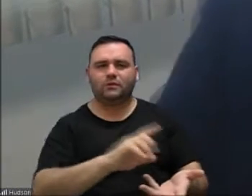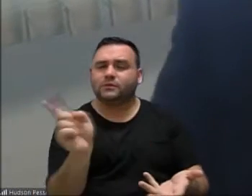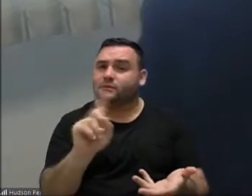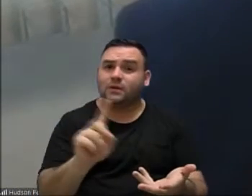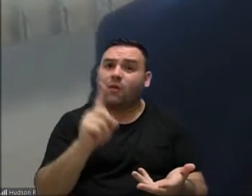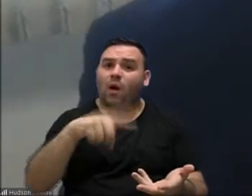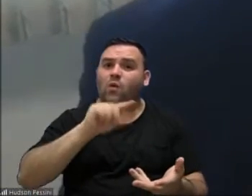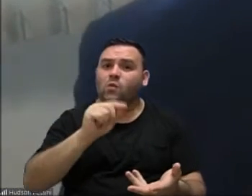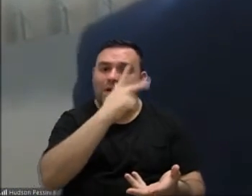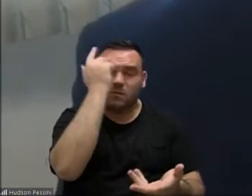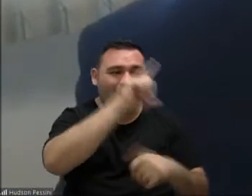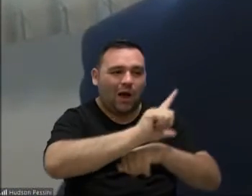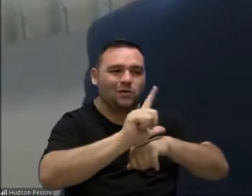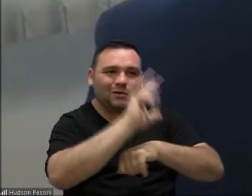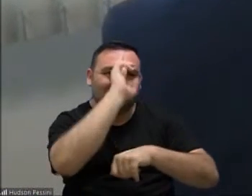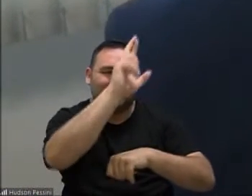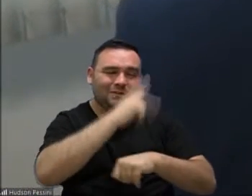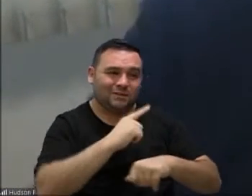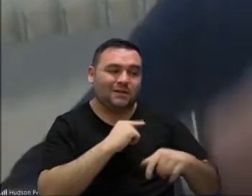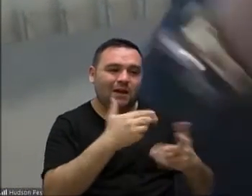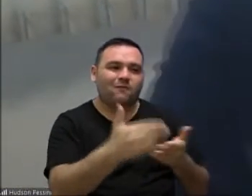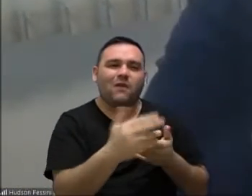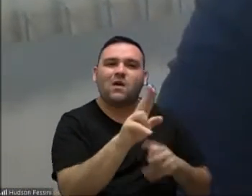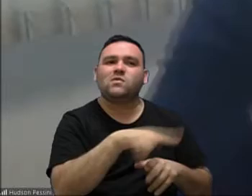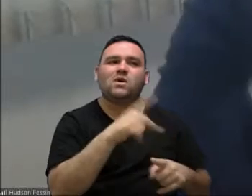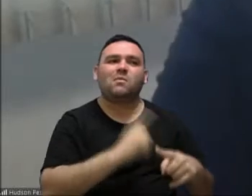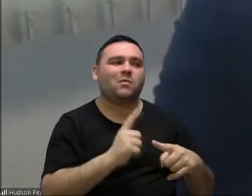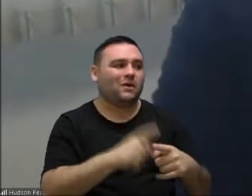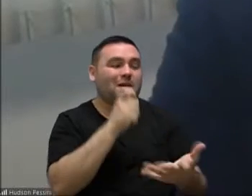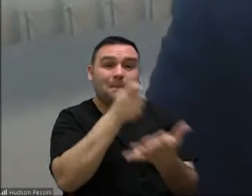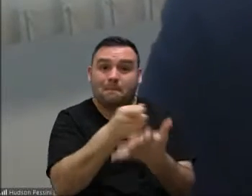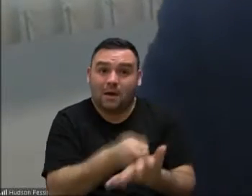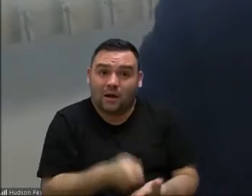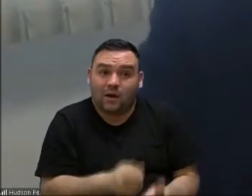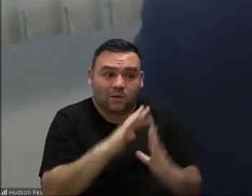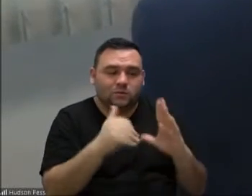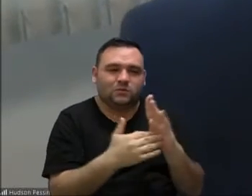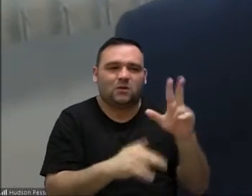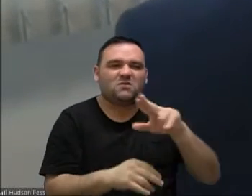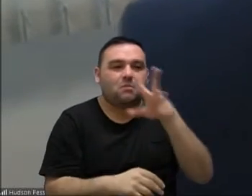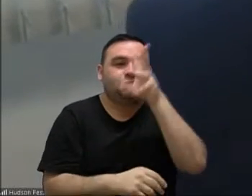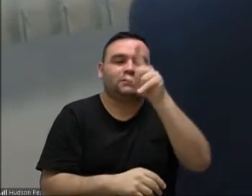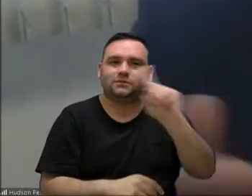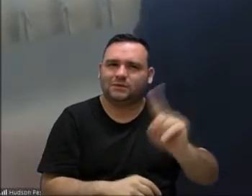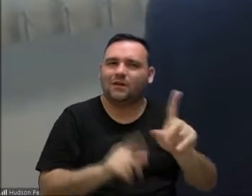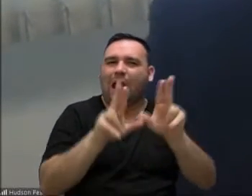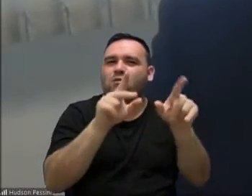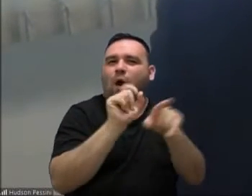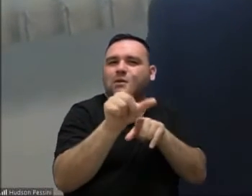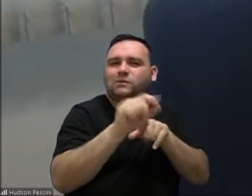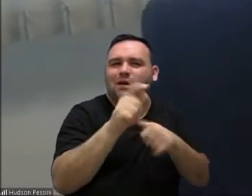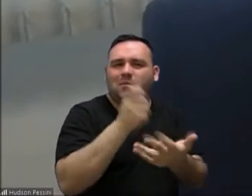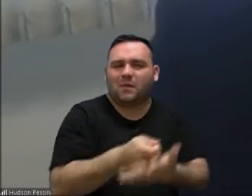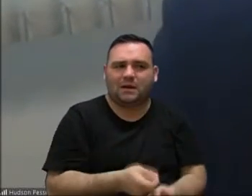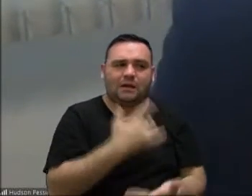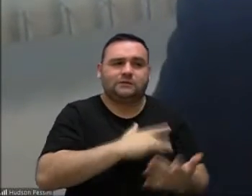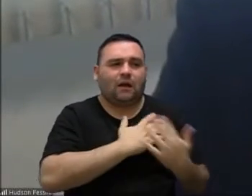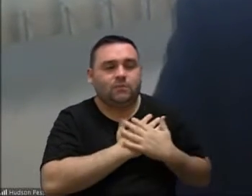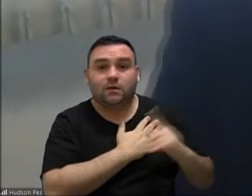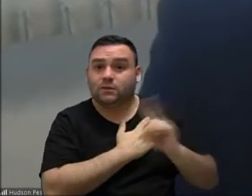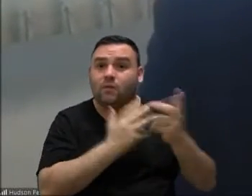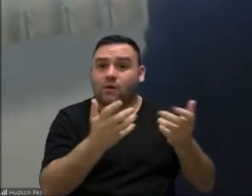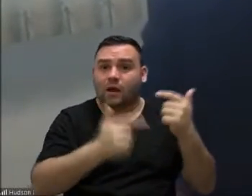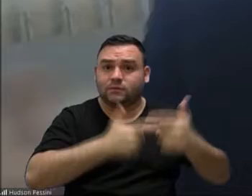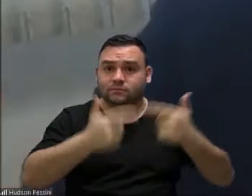ocupadas por comerciantes que vão fazer o uso pagar por esse uso não vão usar de graça não vão ocupar não são coitadistas eles querem